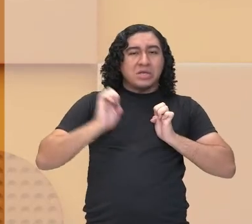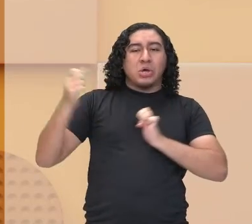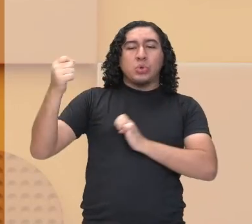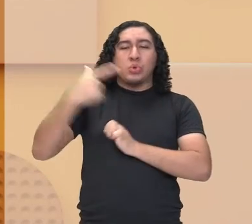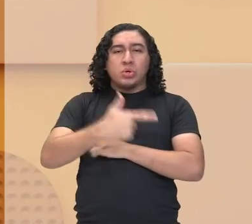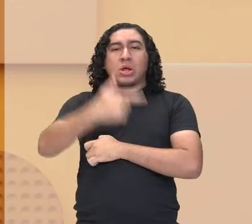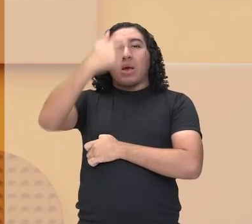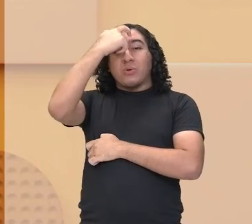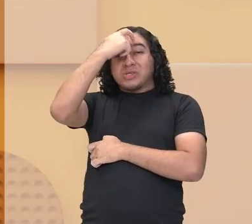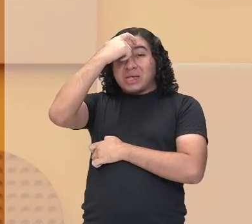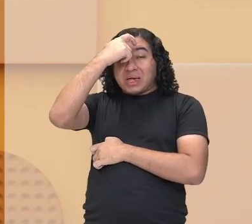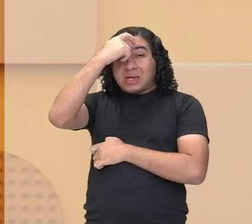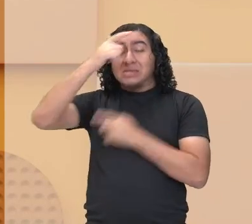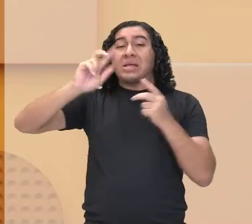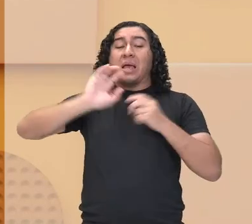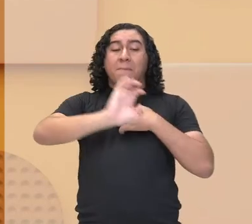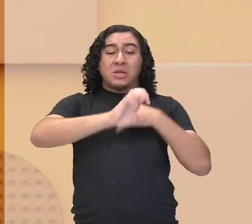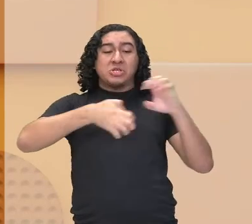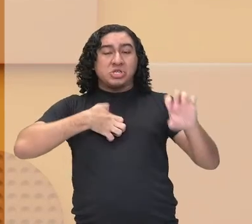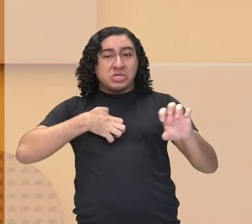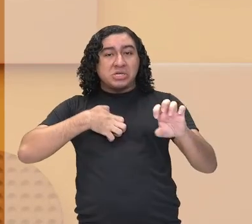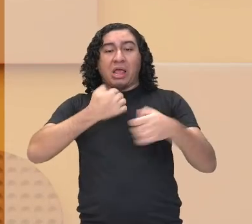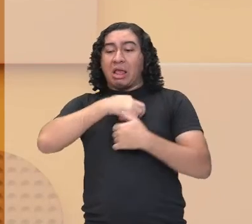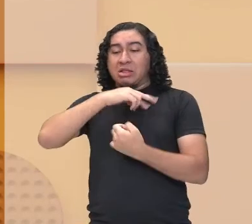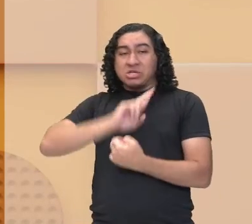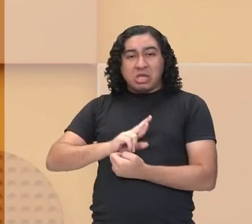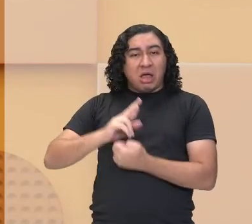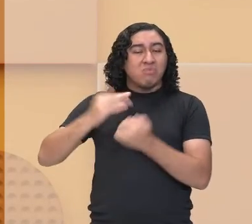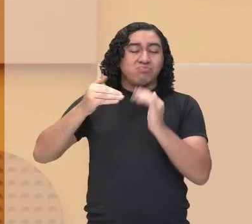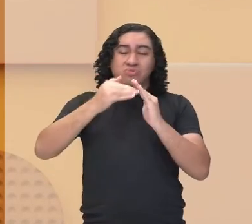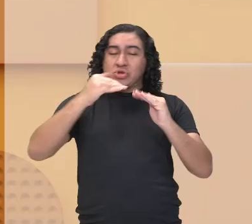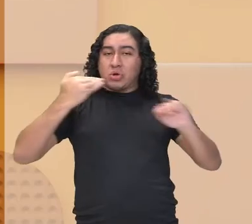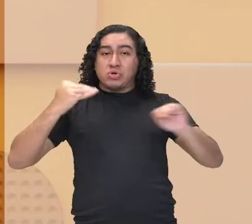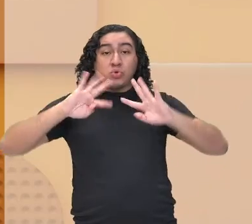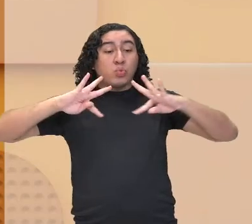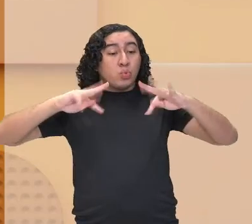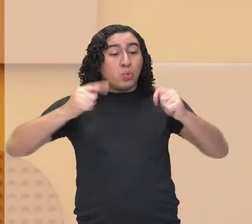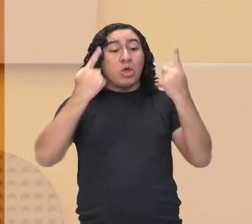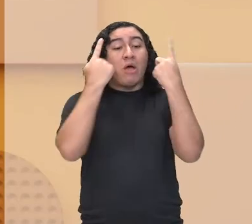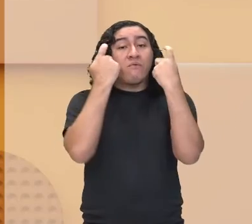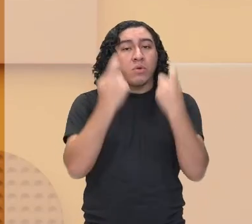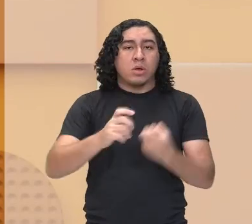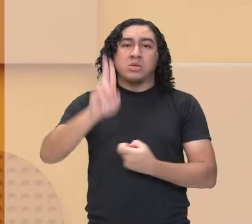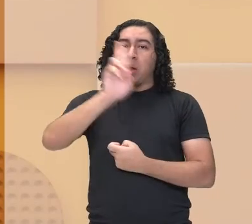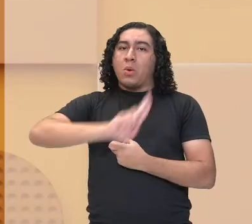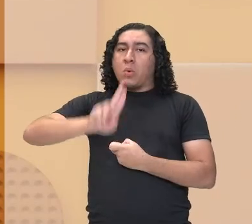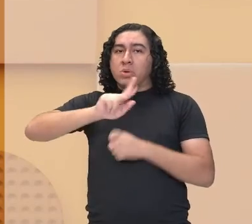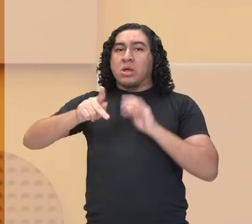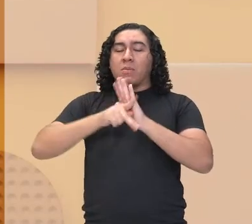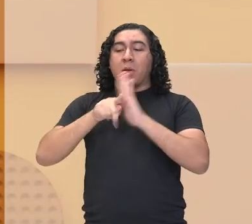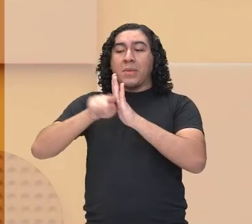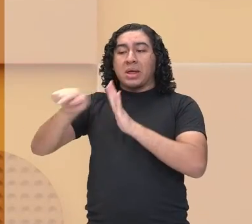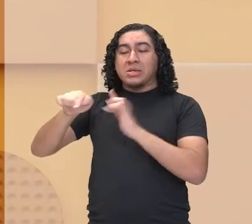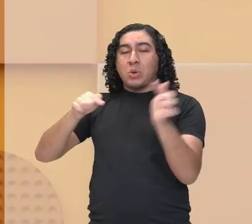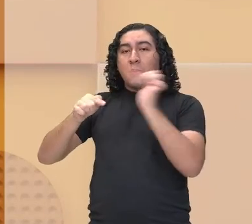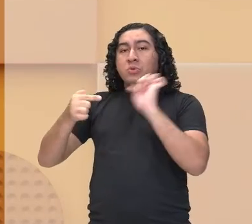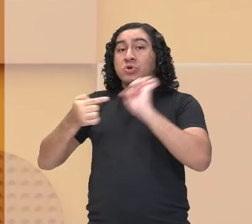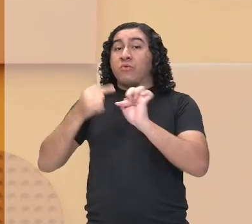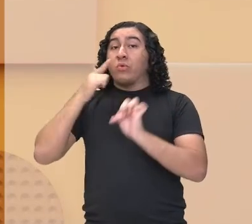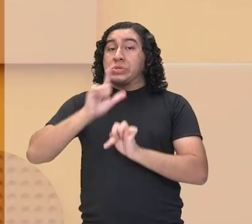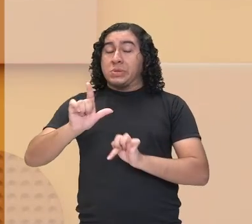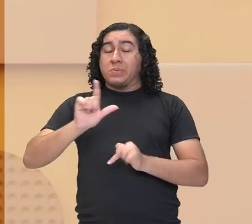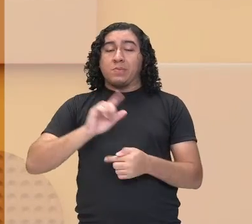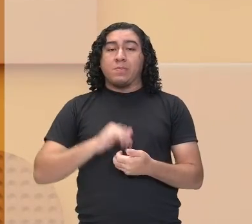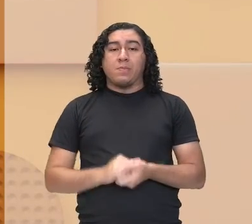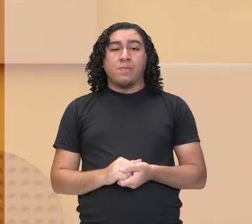a questões religiosas e fazer com que toda essa violência seja empregada sobre as populações indígenas. E